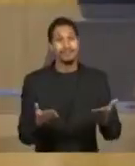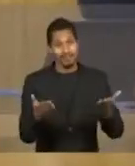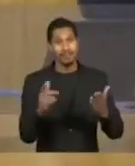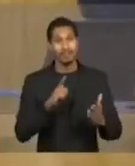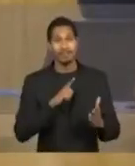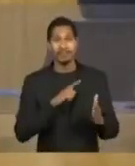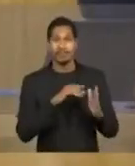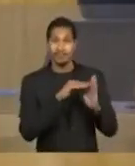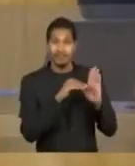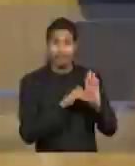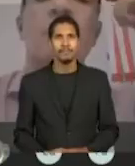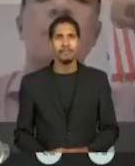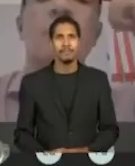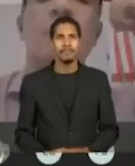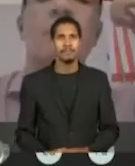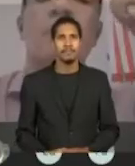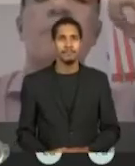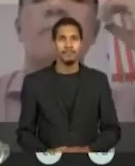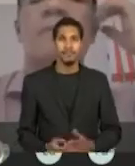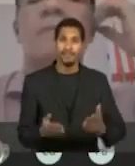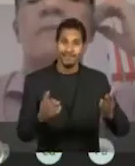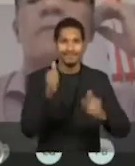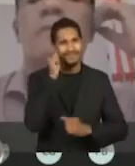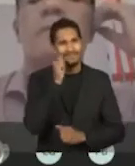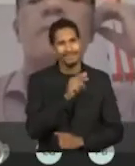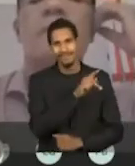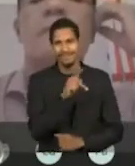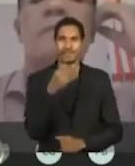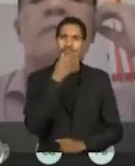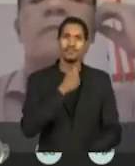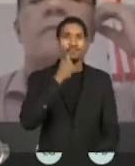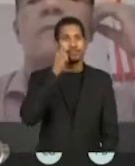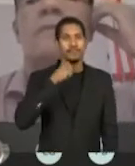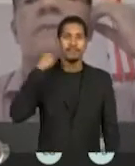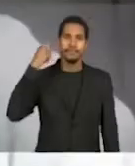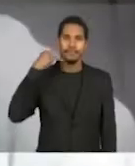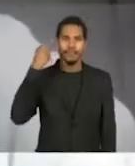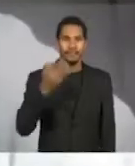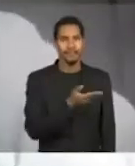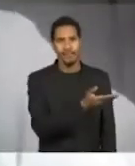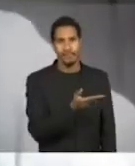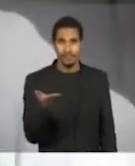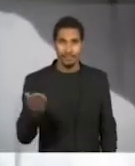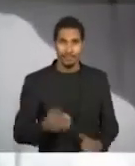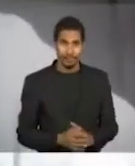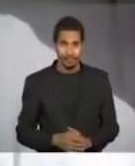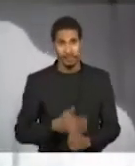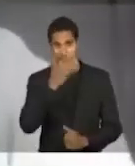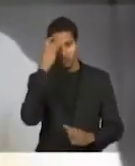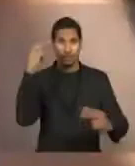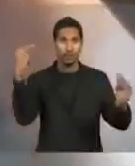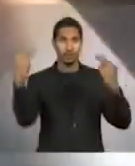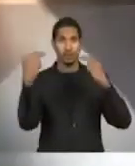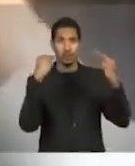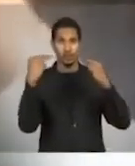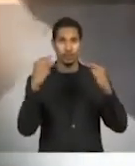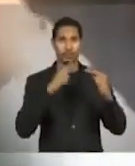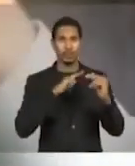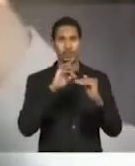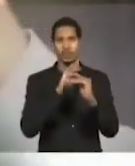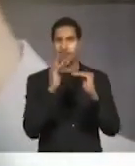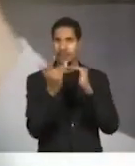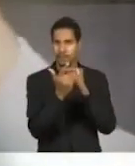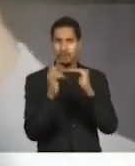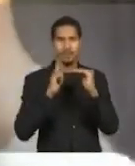Tem a palavra o vereador Nataline. Senhora Presidente, senhoras e senhores vereadores, aqueles que nos acompanham pelas redes sociais